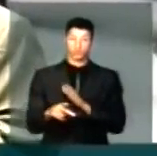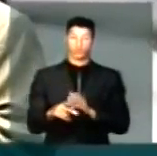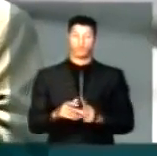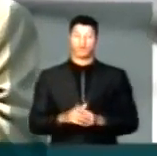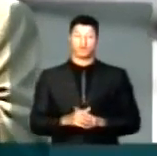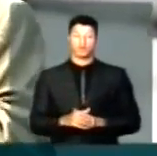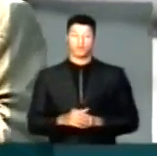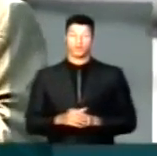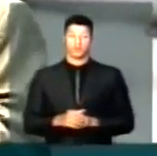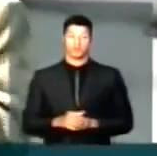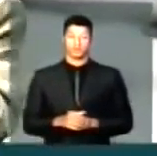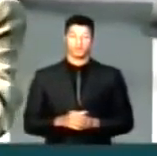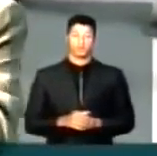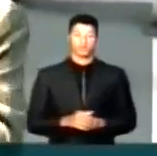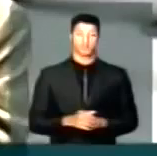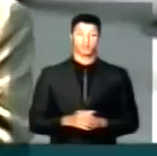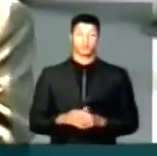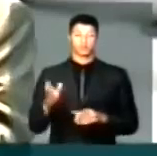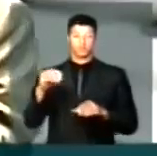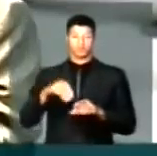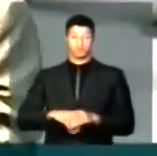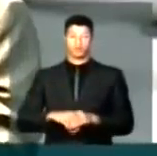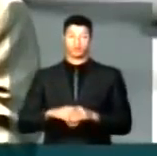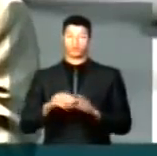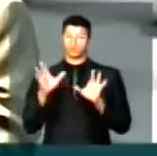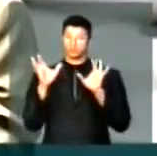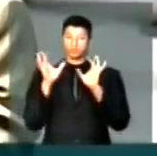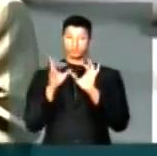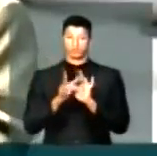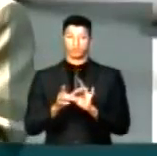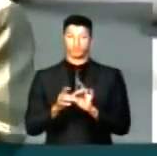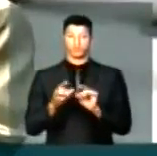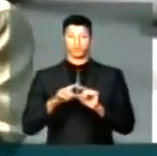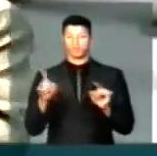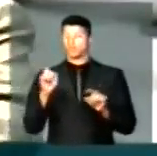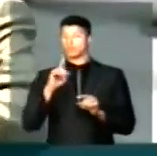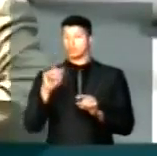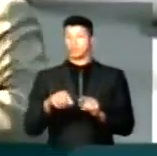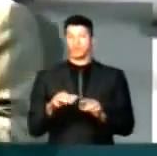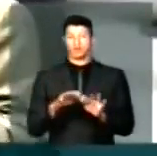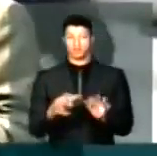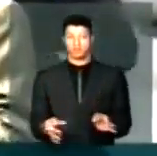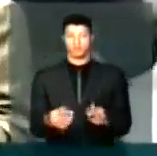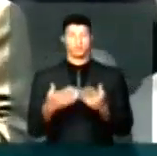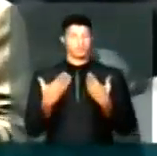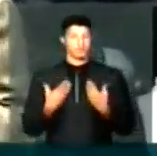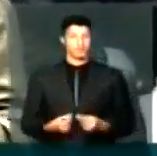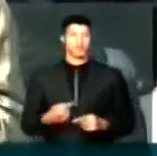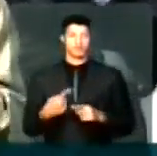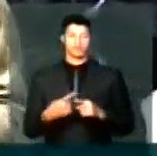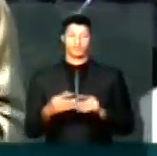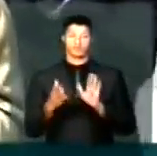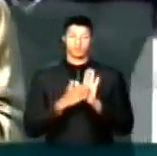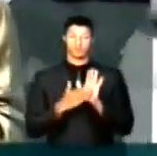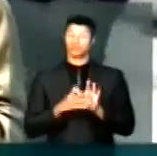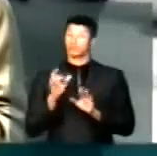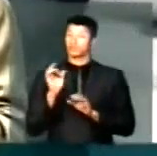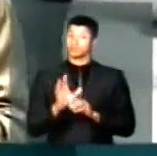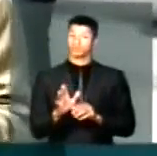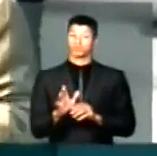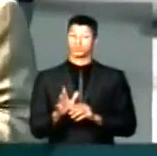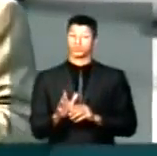Excelência, um conteúdo dentro das suas convicções. Mas não é exatamente por se tratar